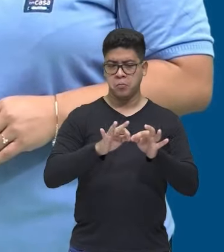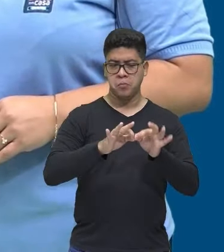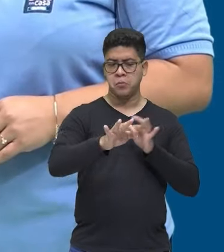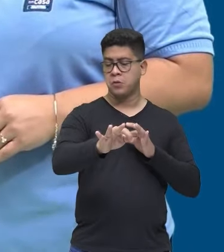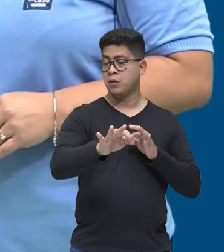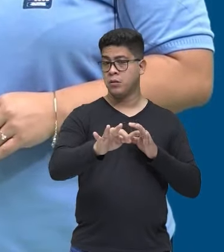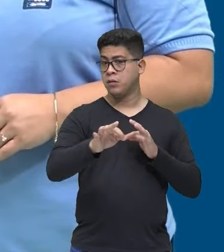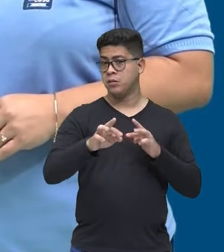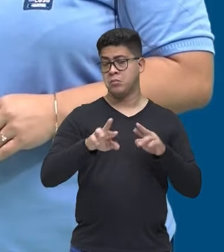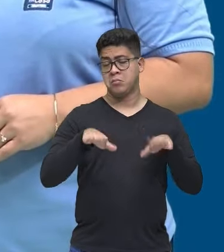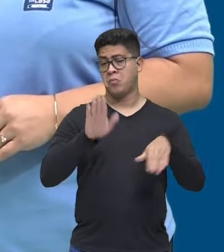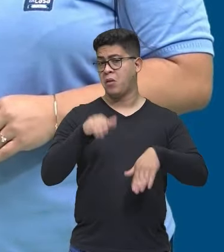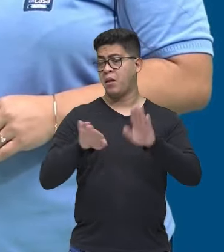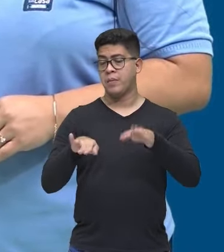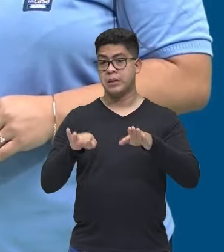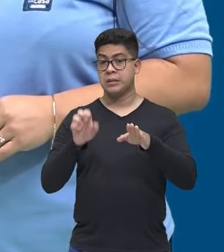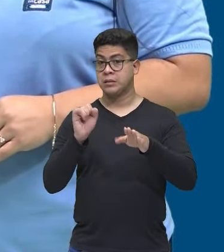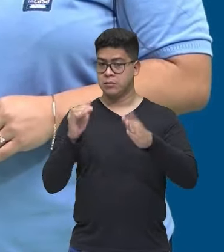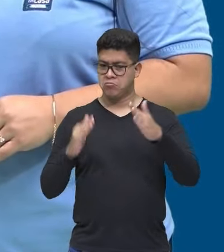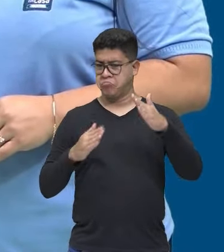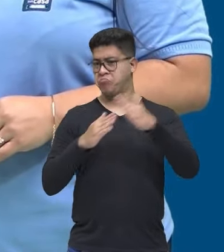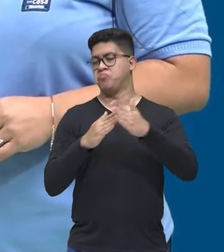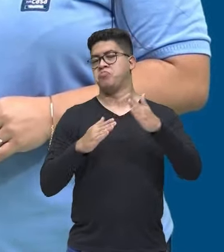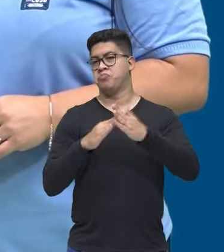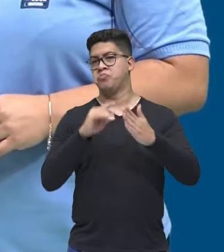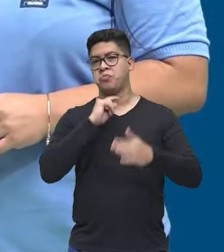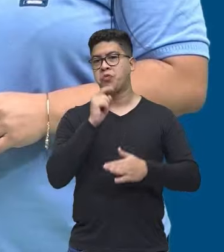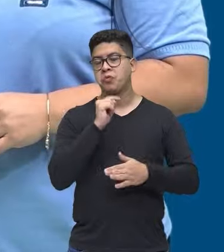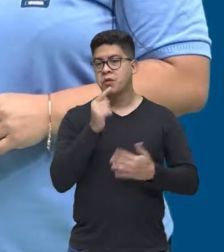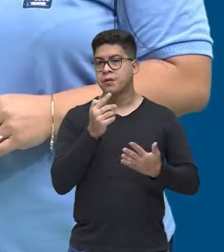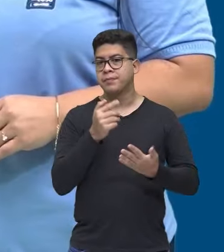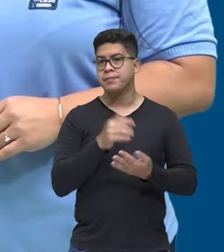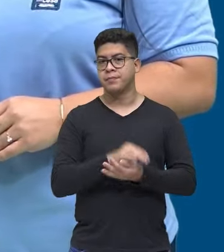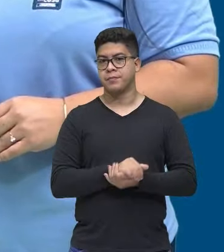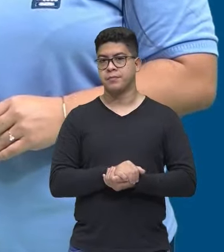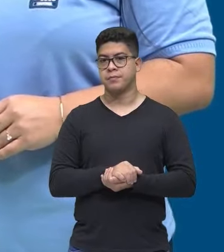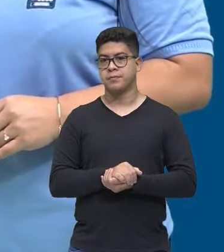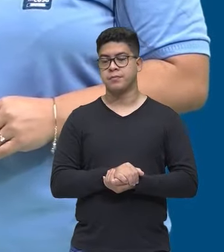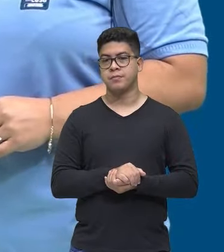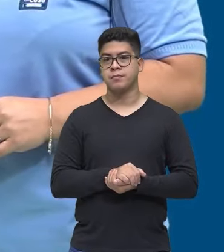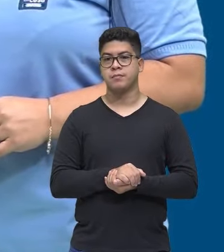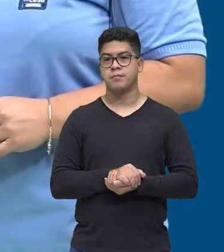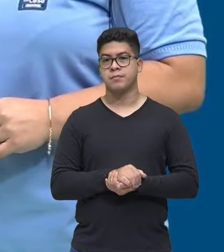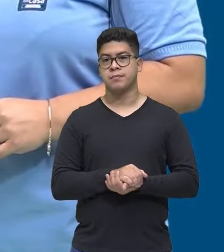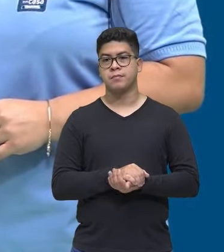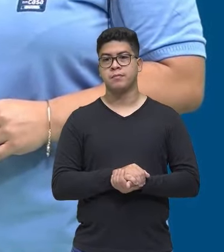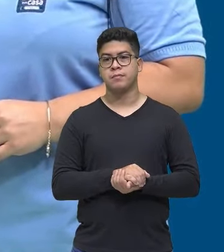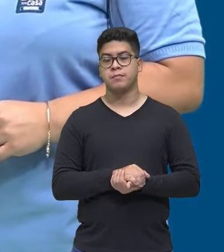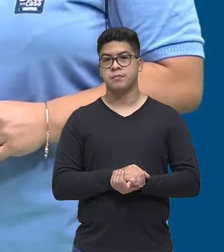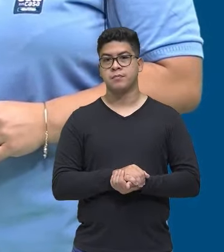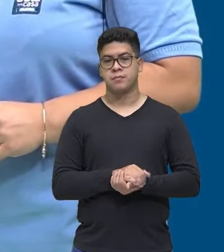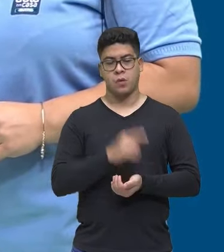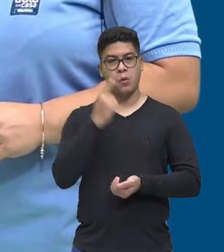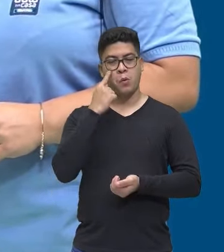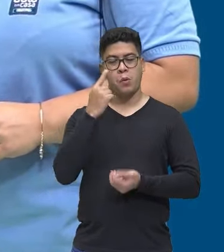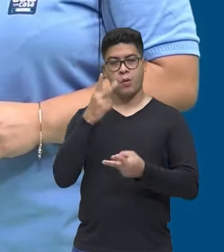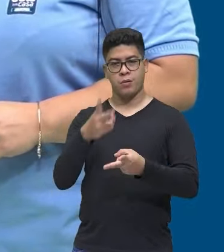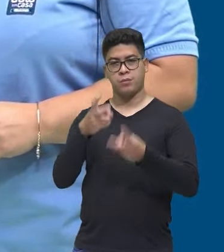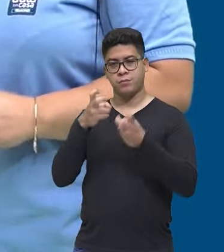esteja livre. Vamos ver aí o modo de captura. Vai já aparecer aí para vocês. Observem.